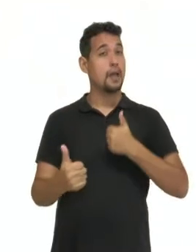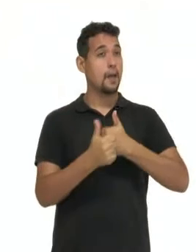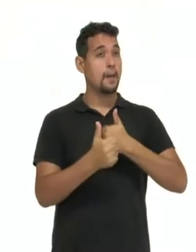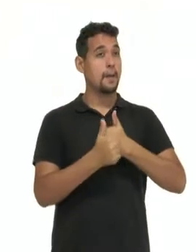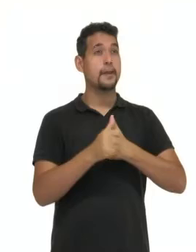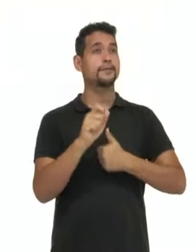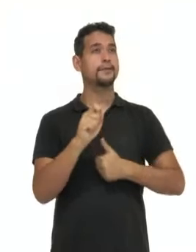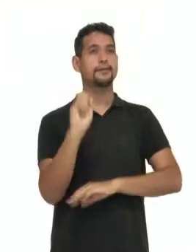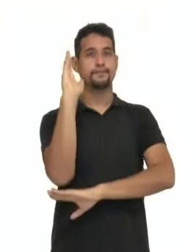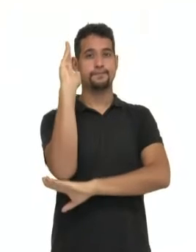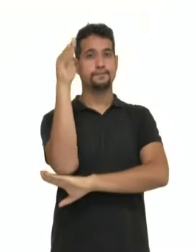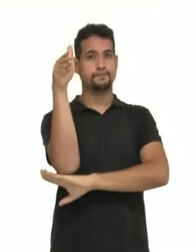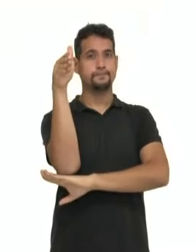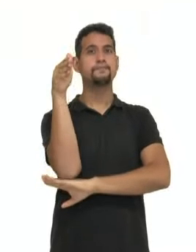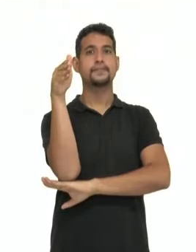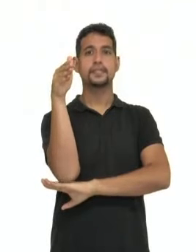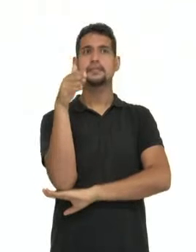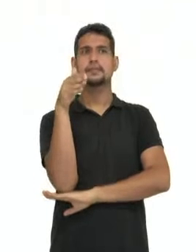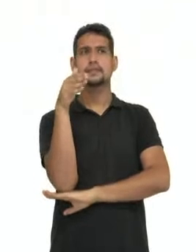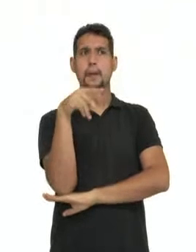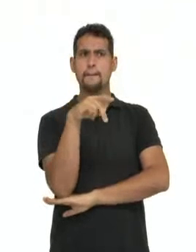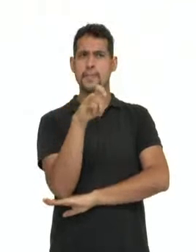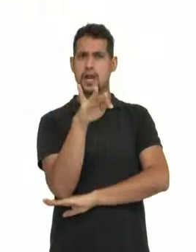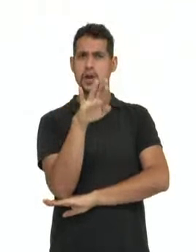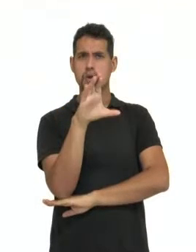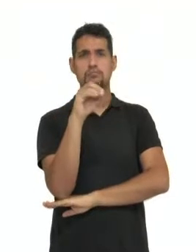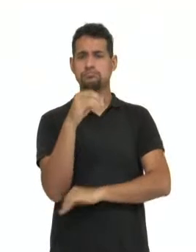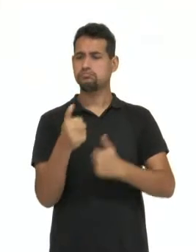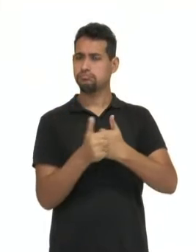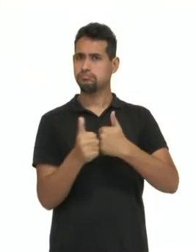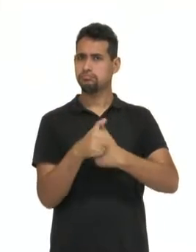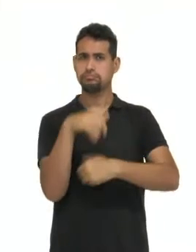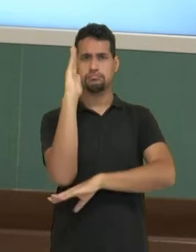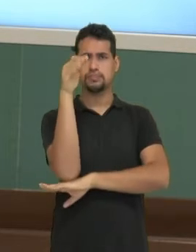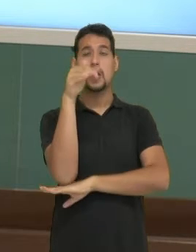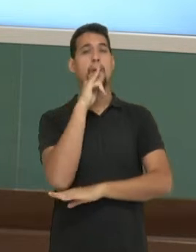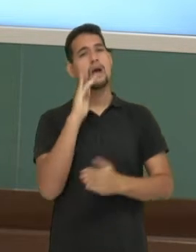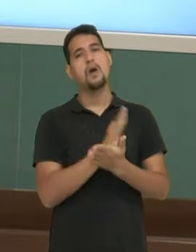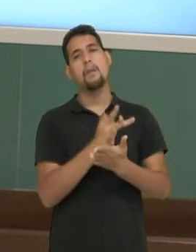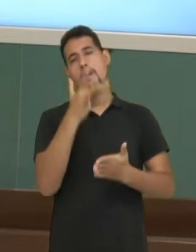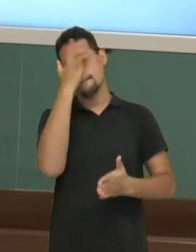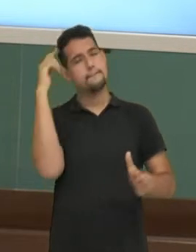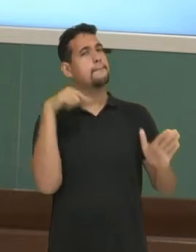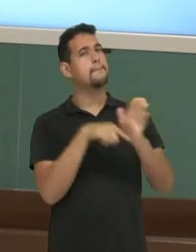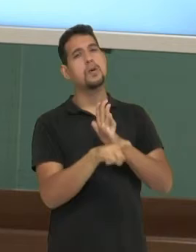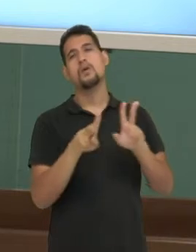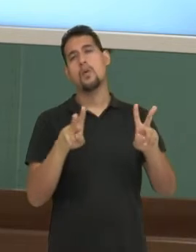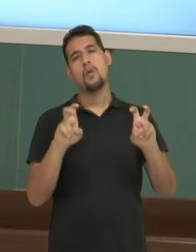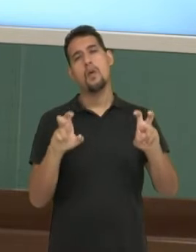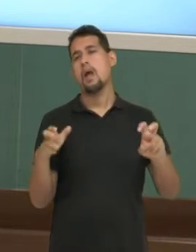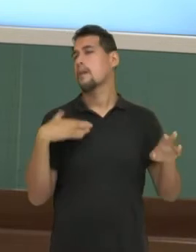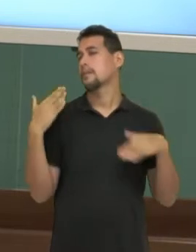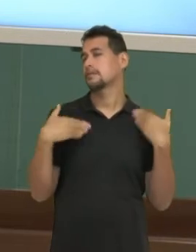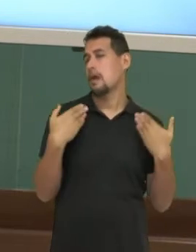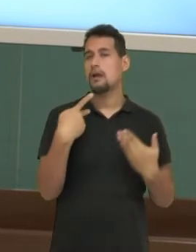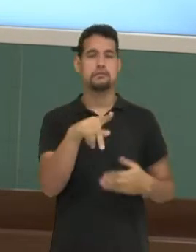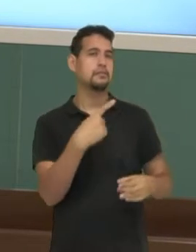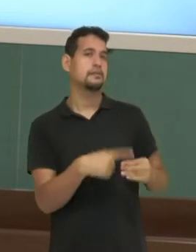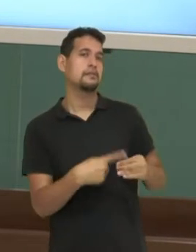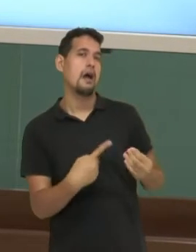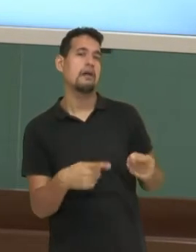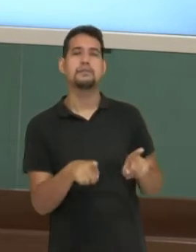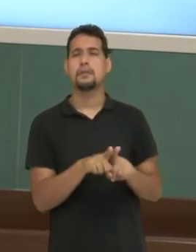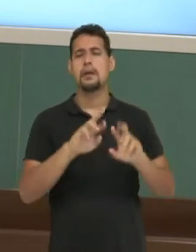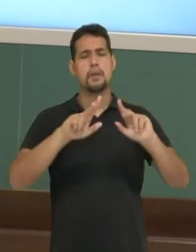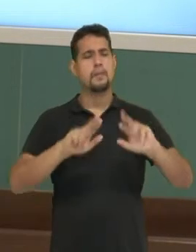hotel, certo? Então aqui, gente, se alguém pergunta para vocês sobre um ponto turístico da tua